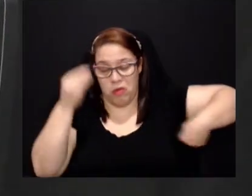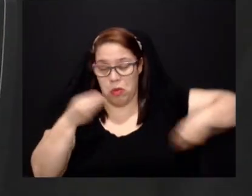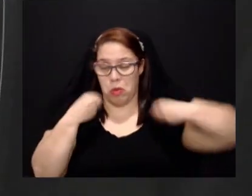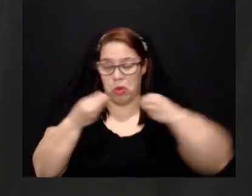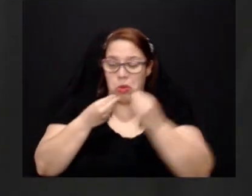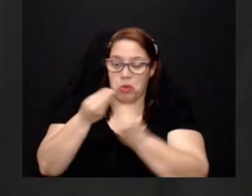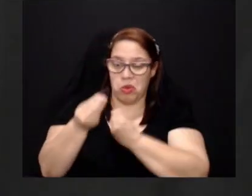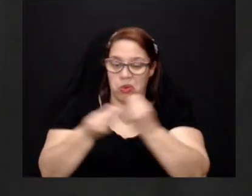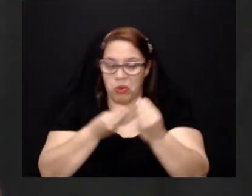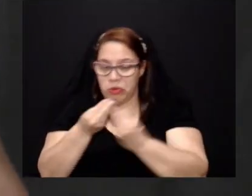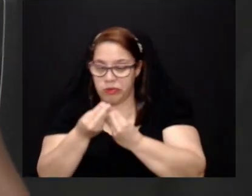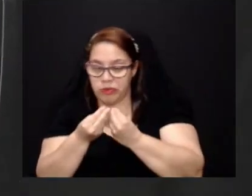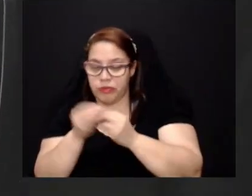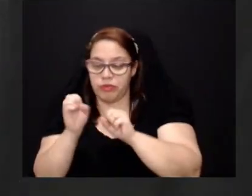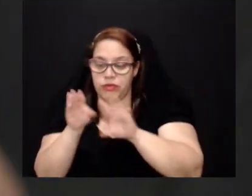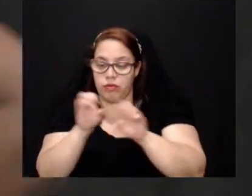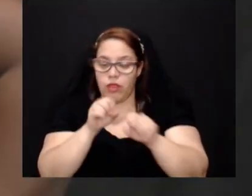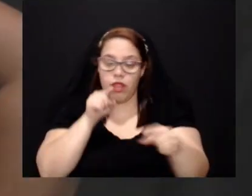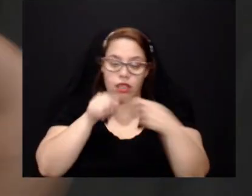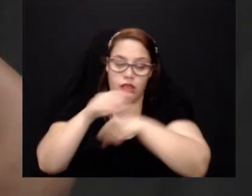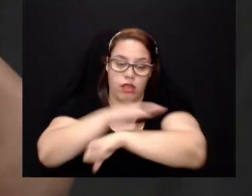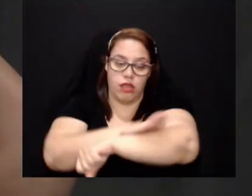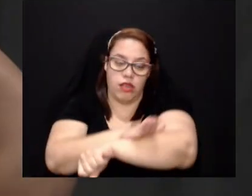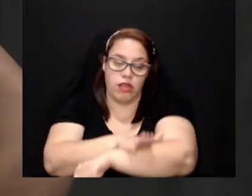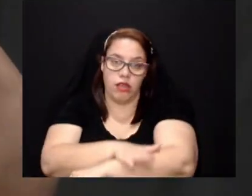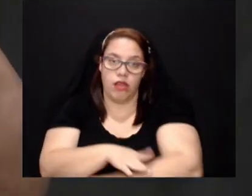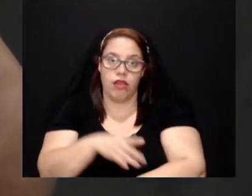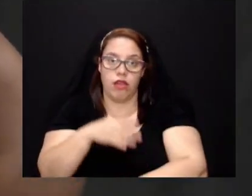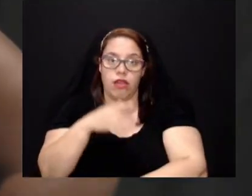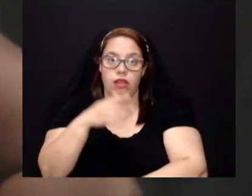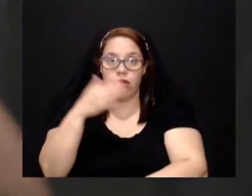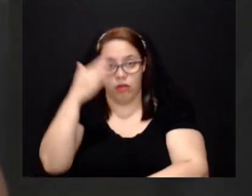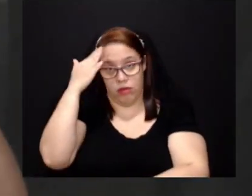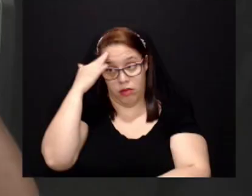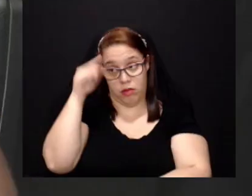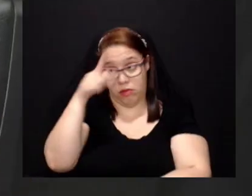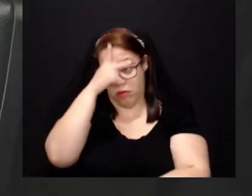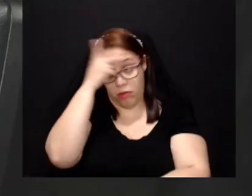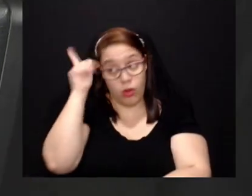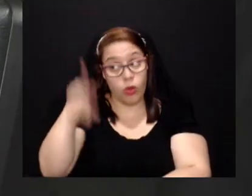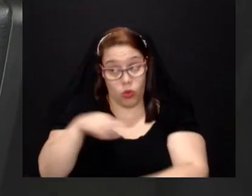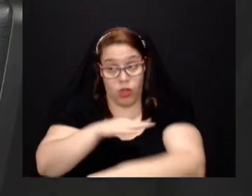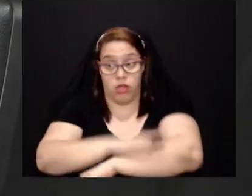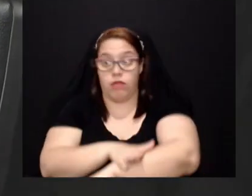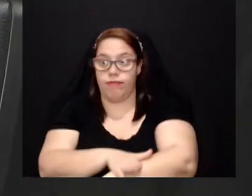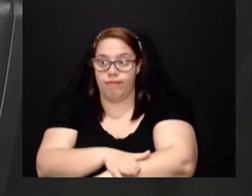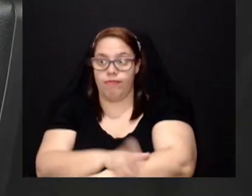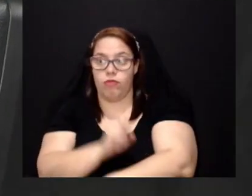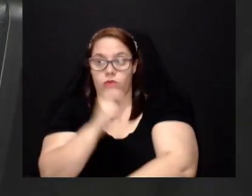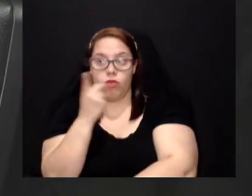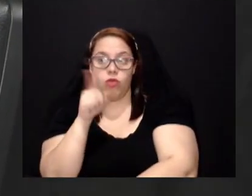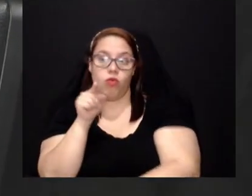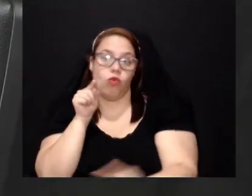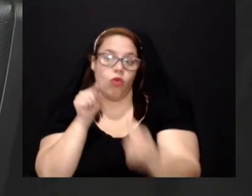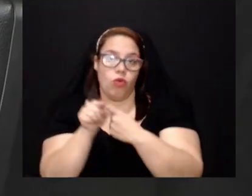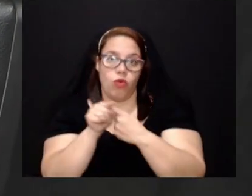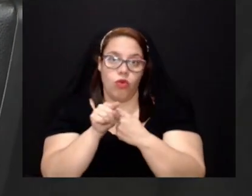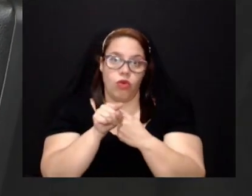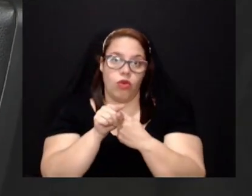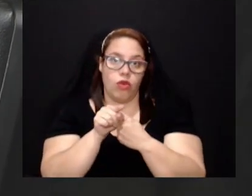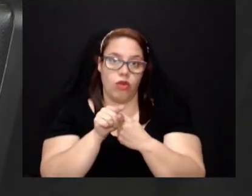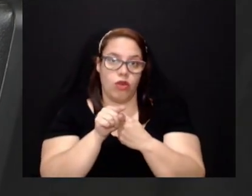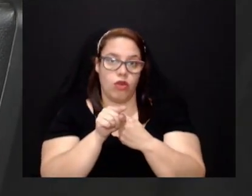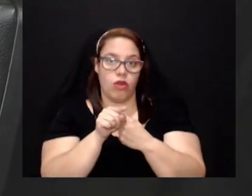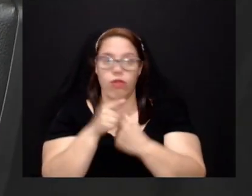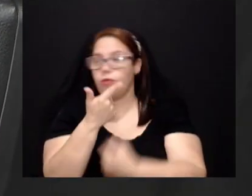com a educação antirracista, para mim a pessoa é racista, né? Porque ou você é antirracista ou você é racista, não tem